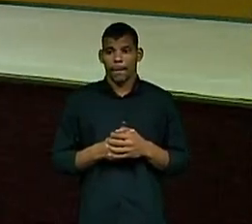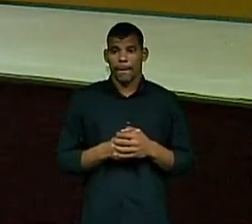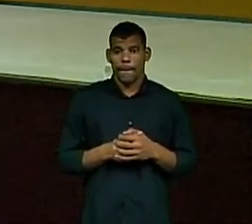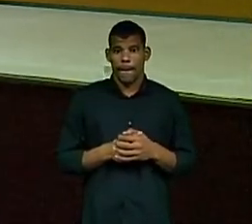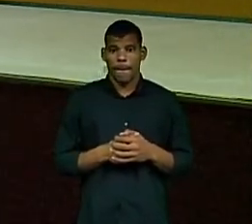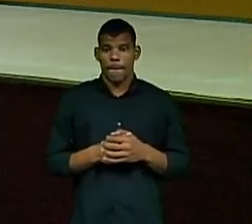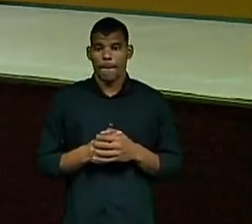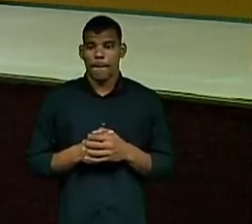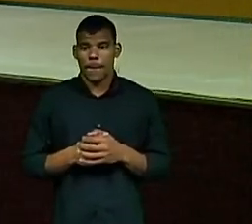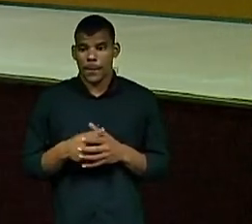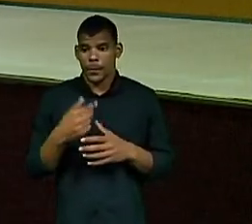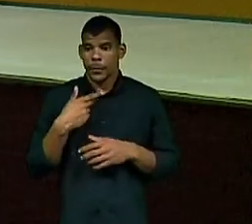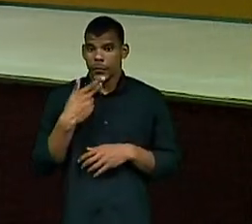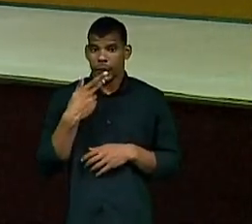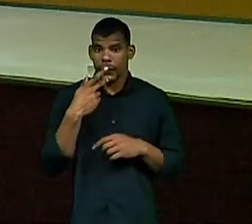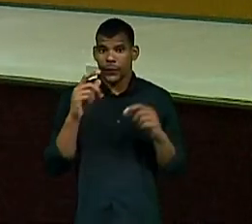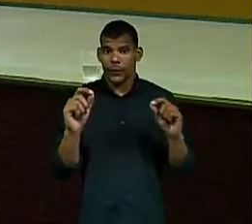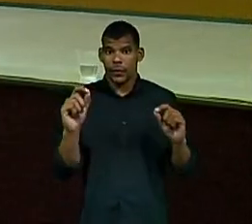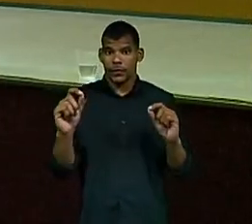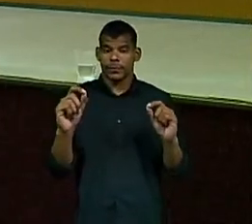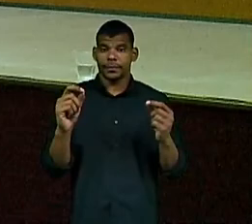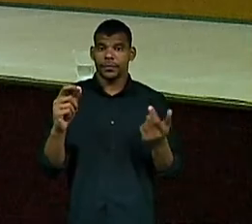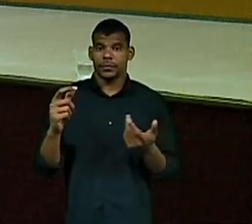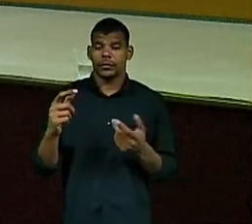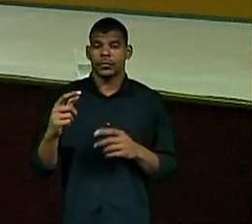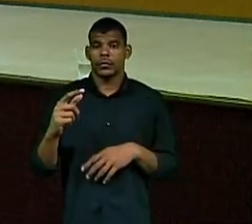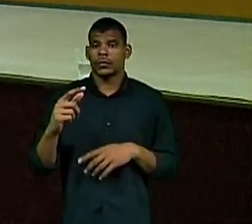reacionar e querer voltar a instituições